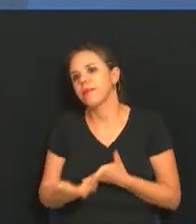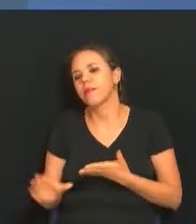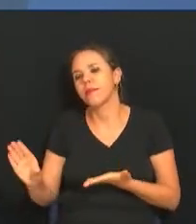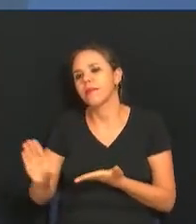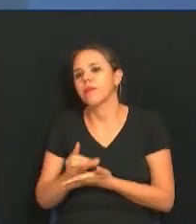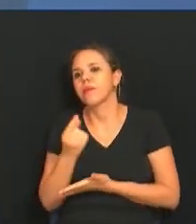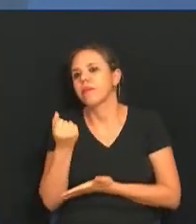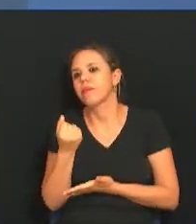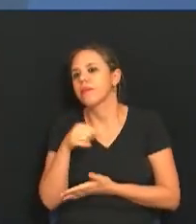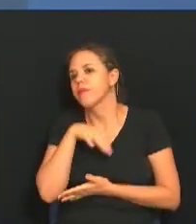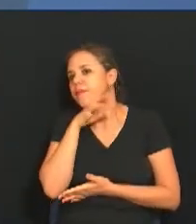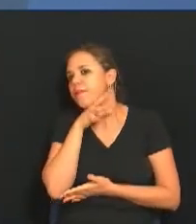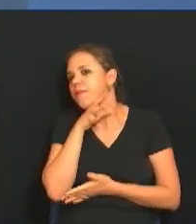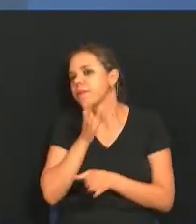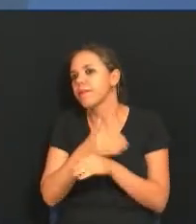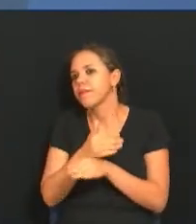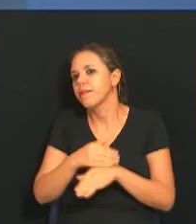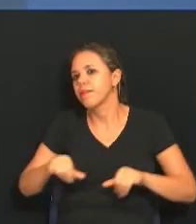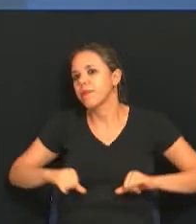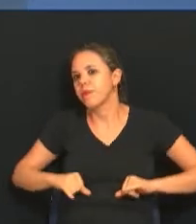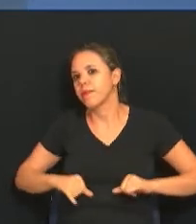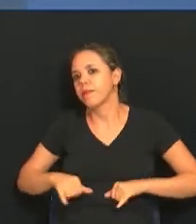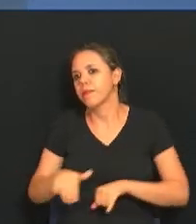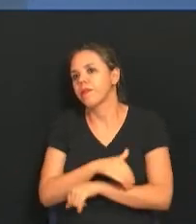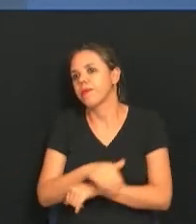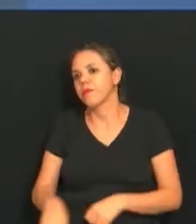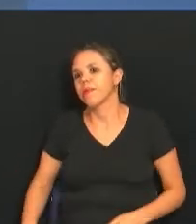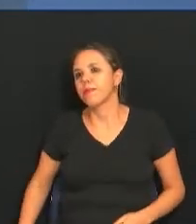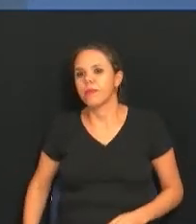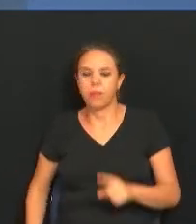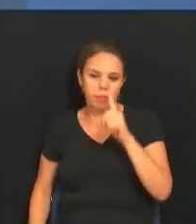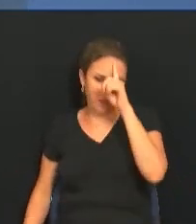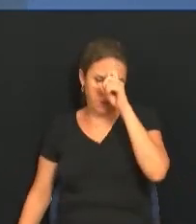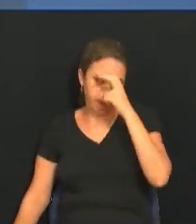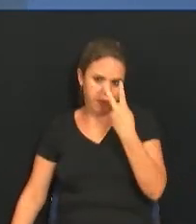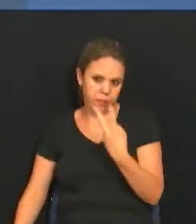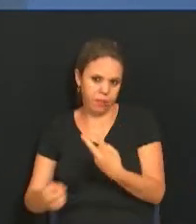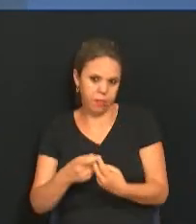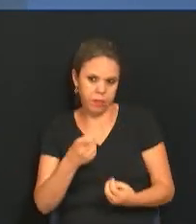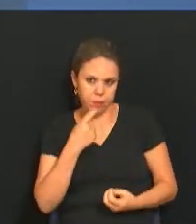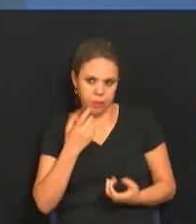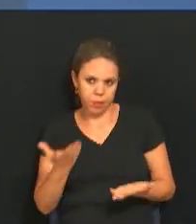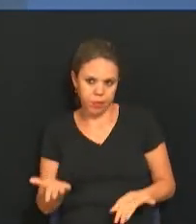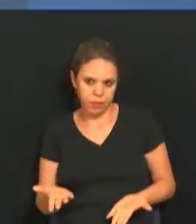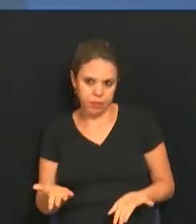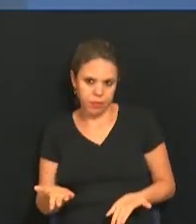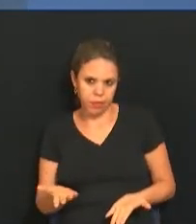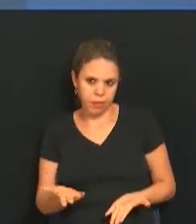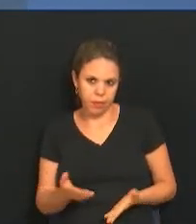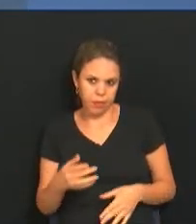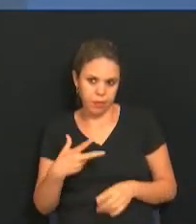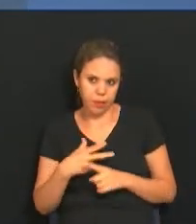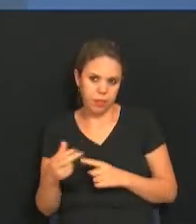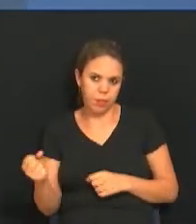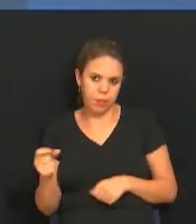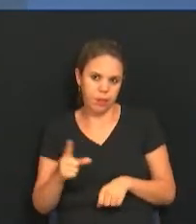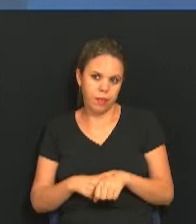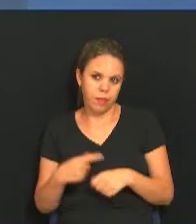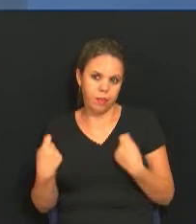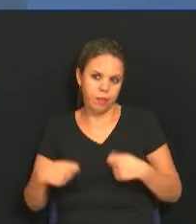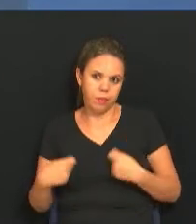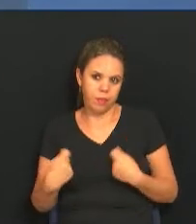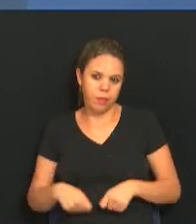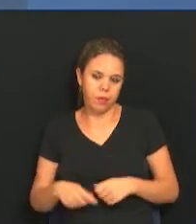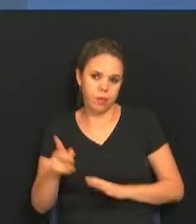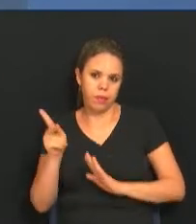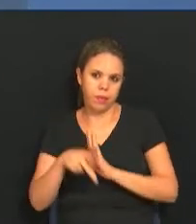e os animais, muitos deles, foram para a rua. Então, o Hospital Veterinário na cidade de Campinas já está passando da hora. É necessário, e tem um